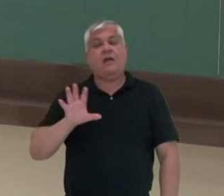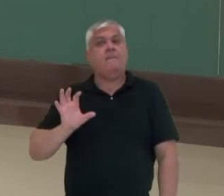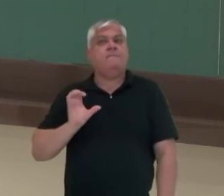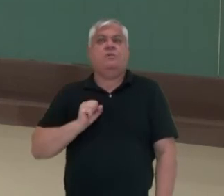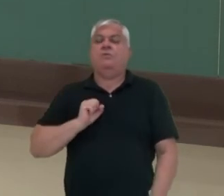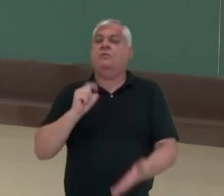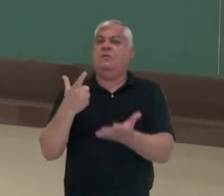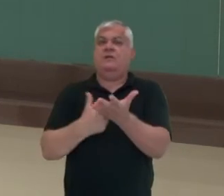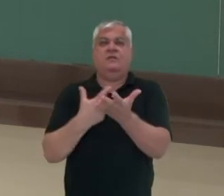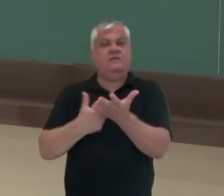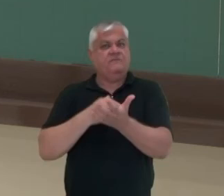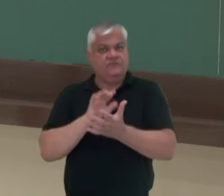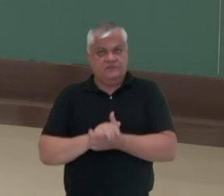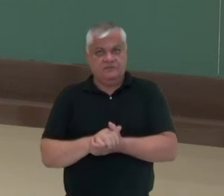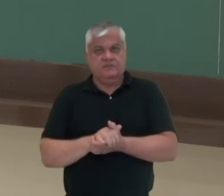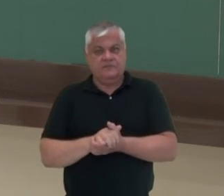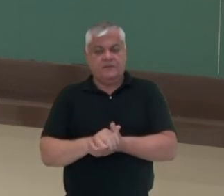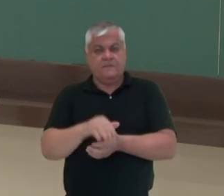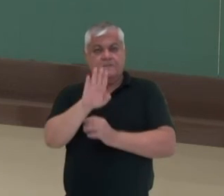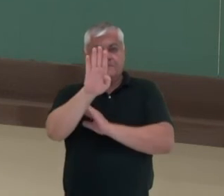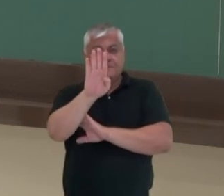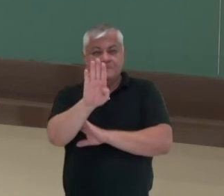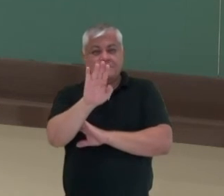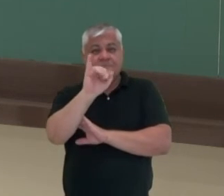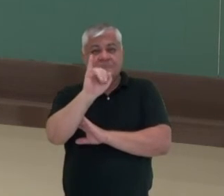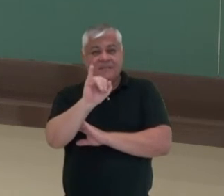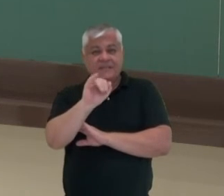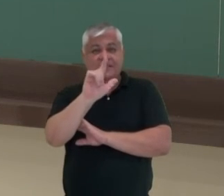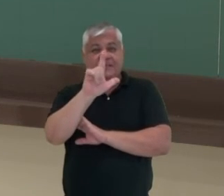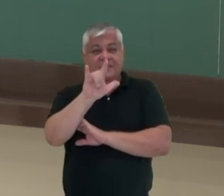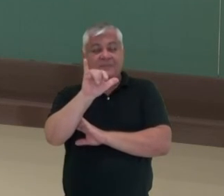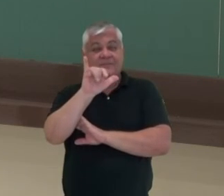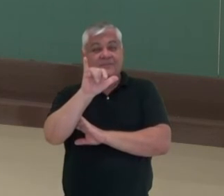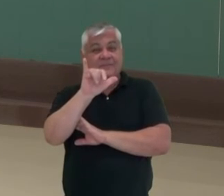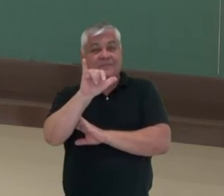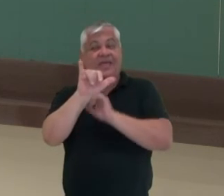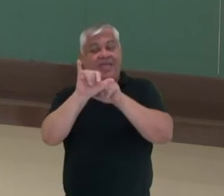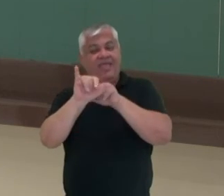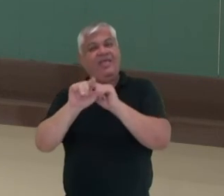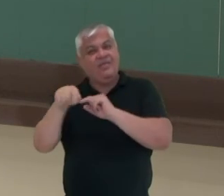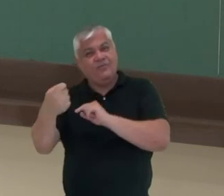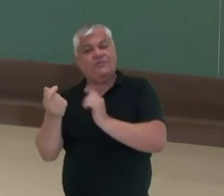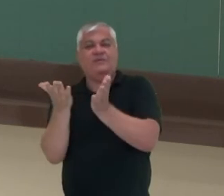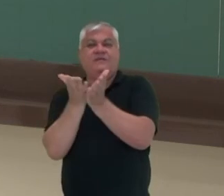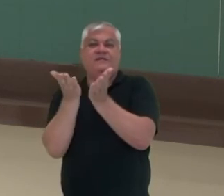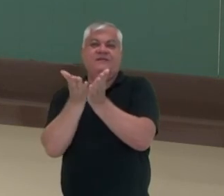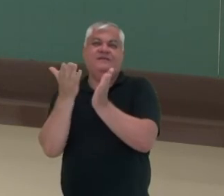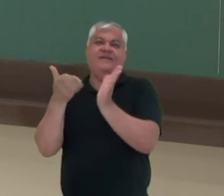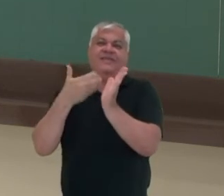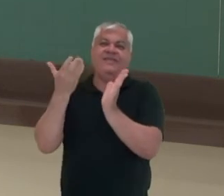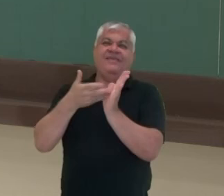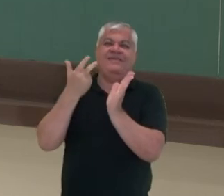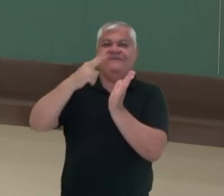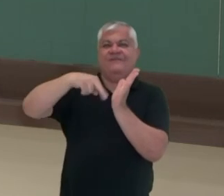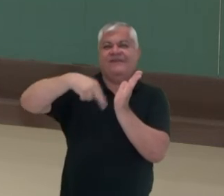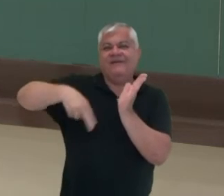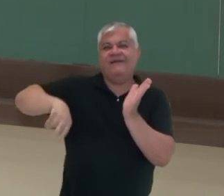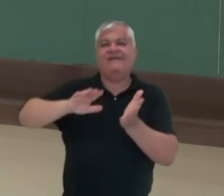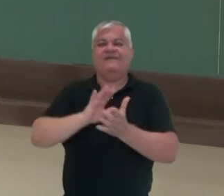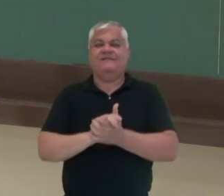livro. Especialmente por que tipo de livro? Acertou quem disse, os belos e